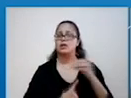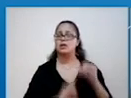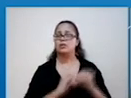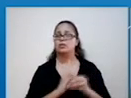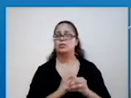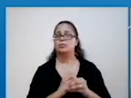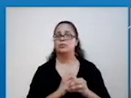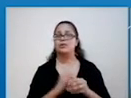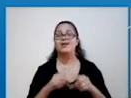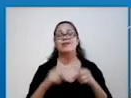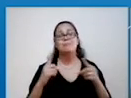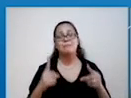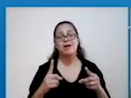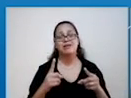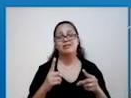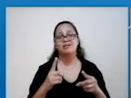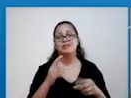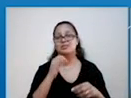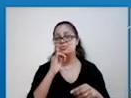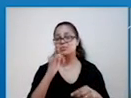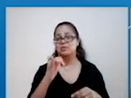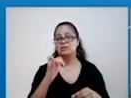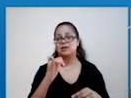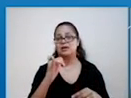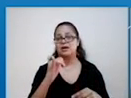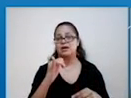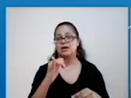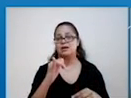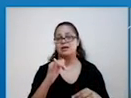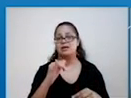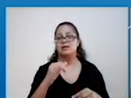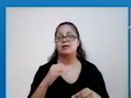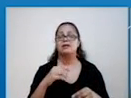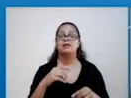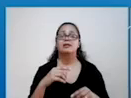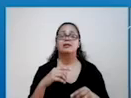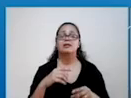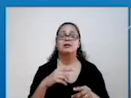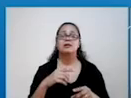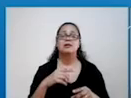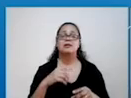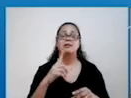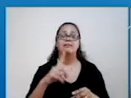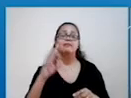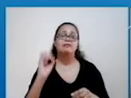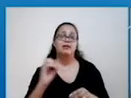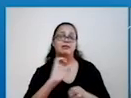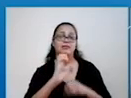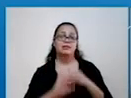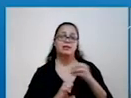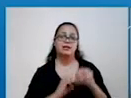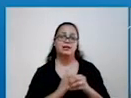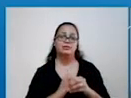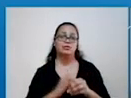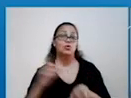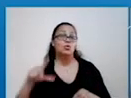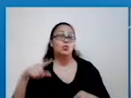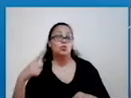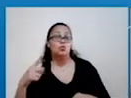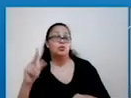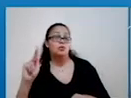Mas com essa carga aí, ele tem um a mais, então no caso ele tem 10 elétrons. No segundo elemento, que é o